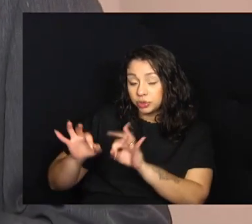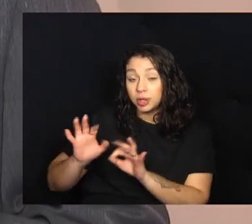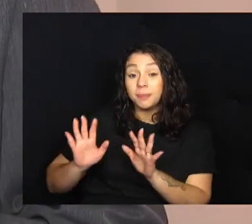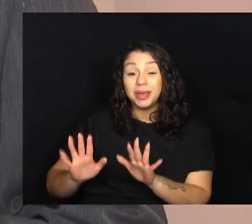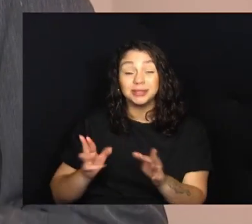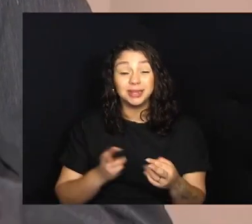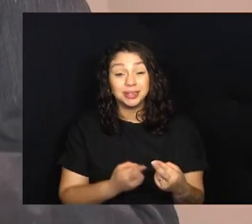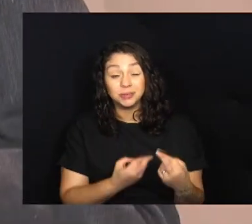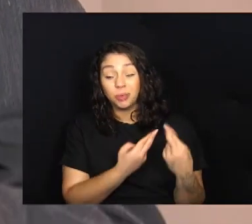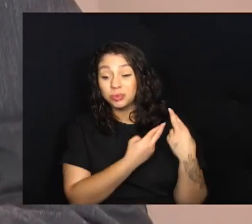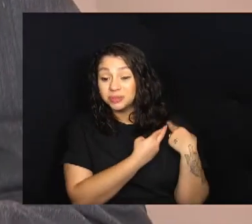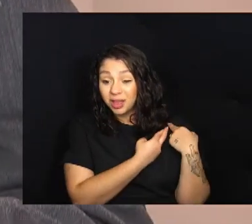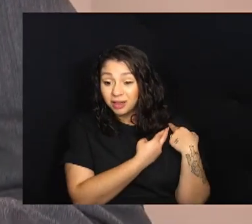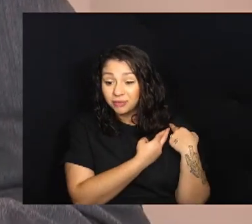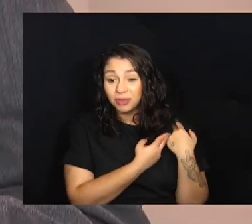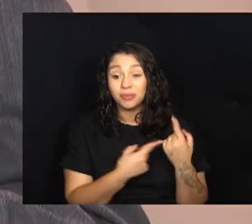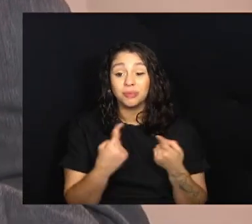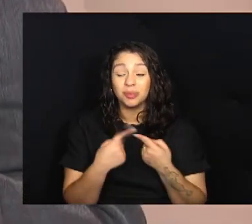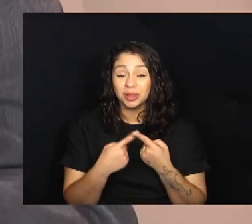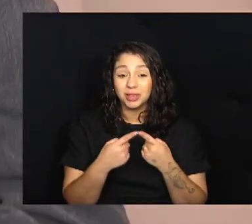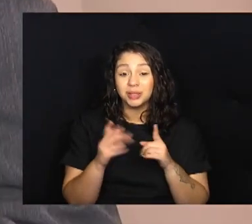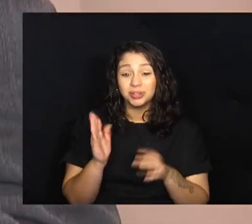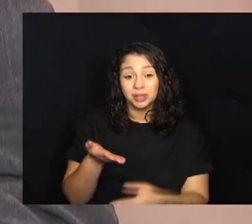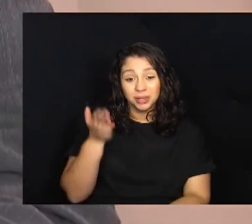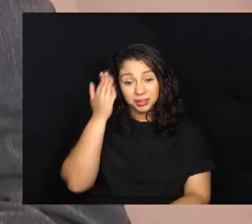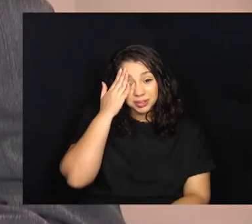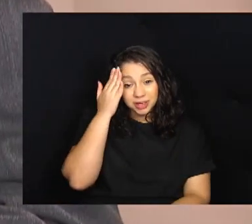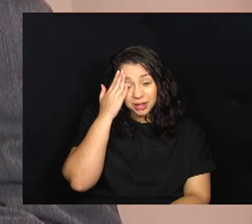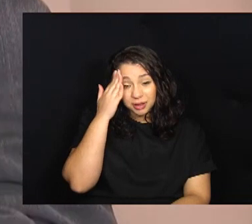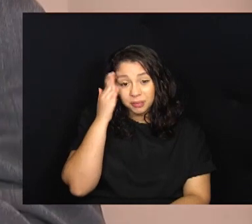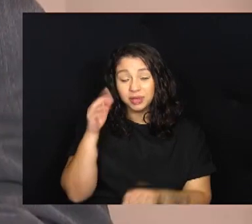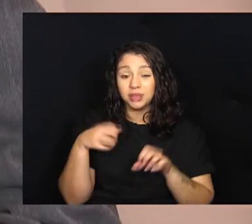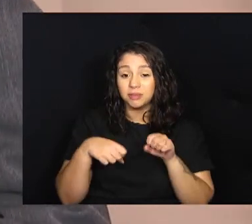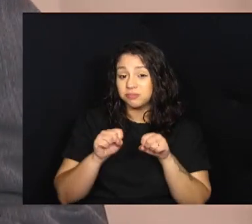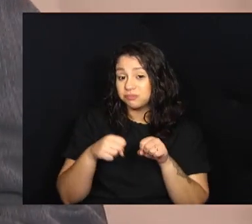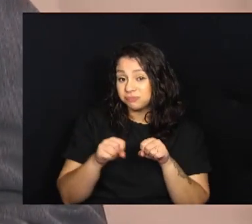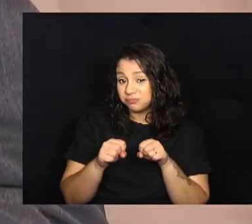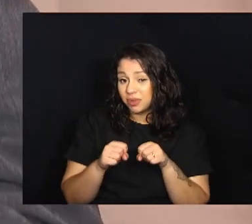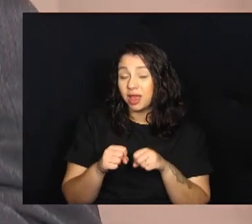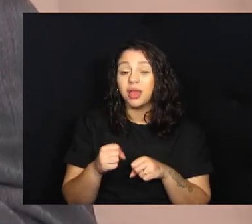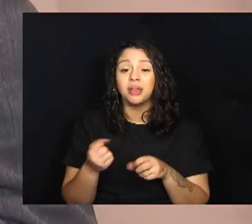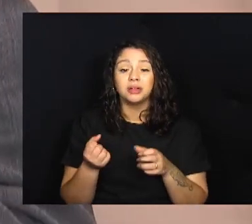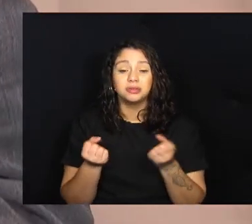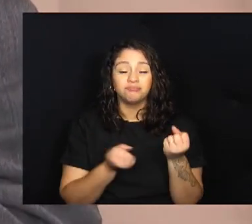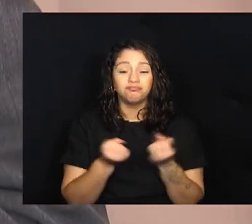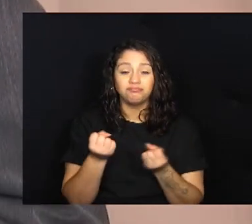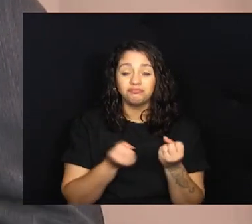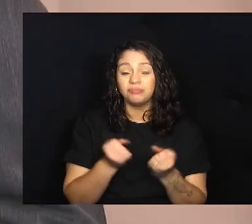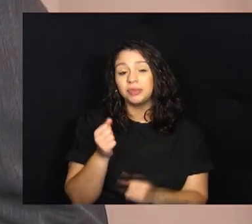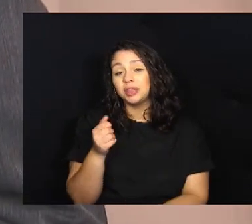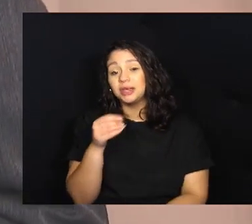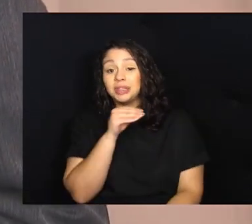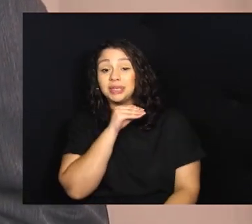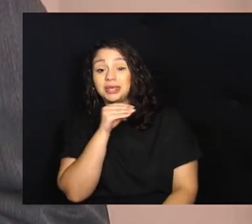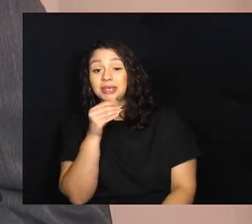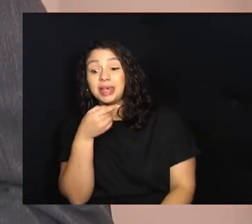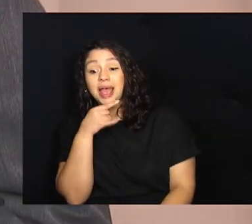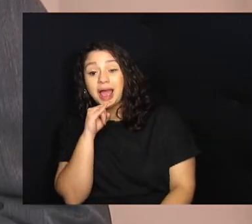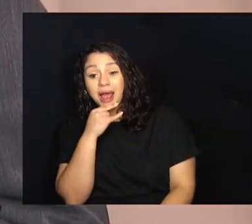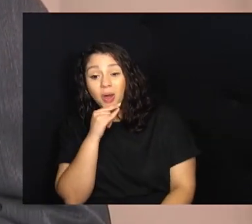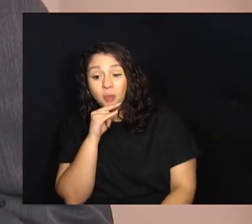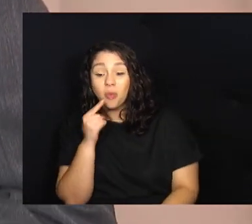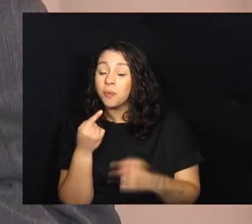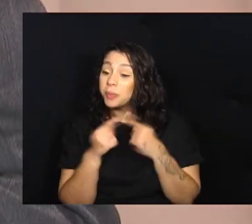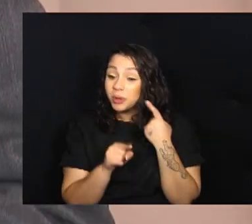responsável, né, porque a gente sabe que direção e álcool não combinam e no nosso país é proibido. Fazer